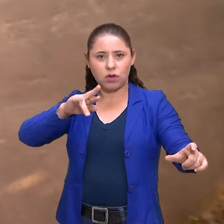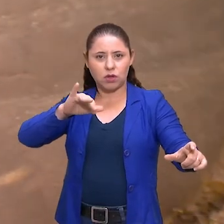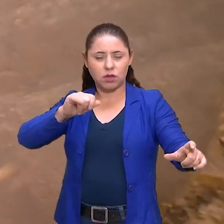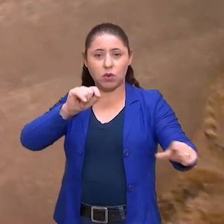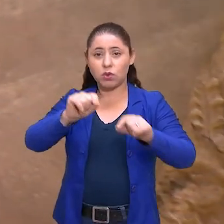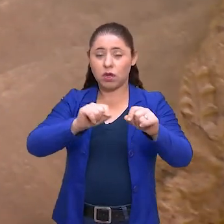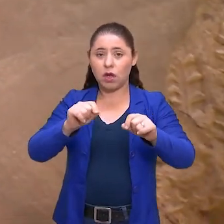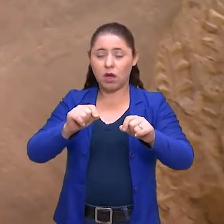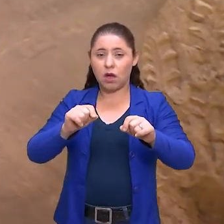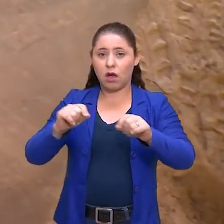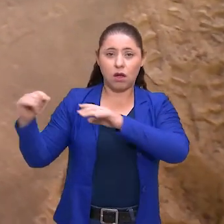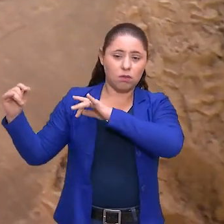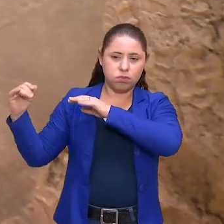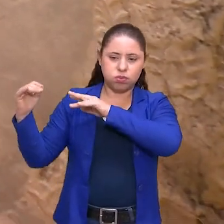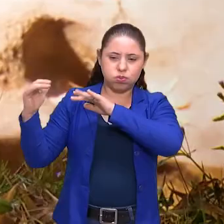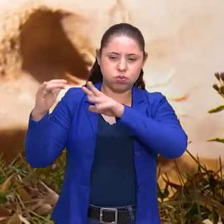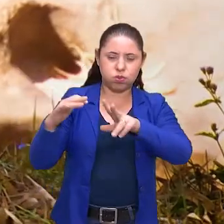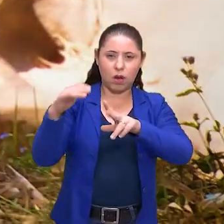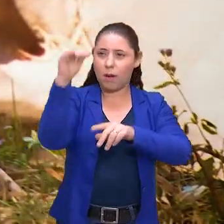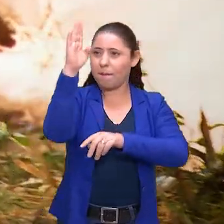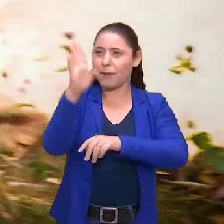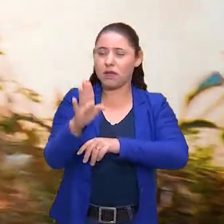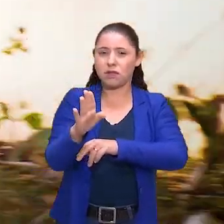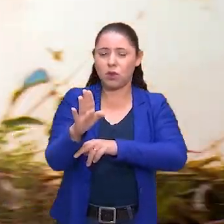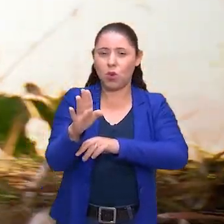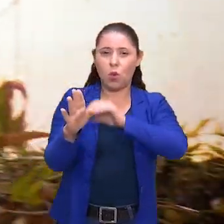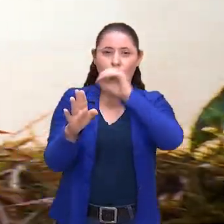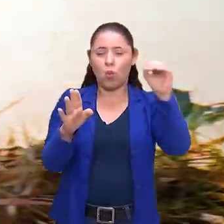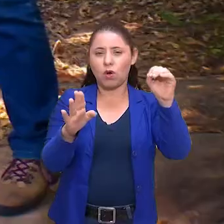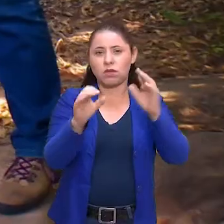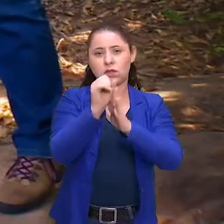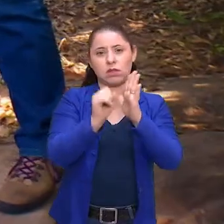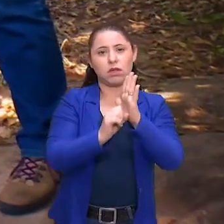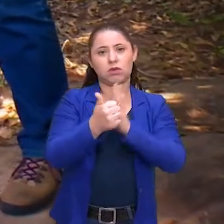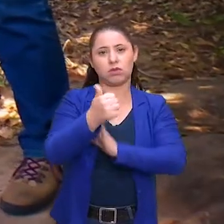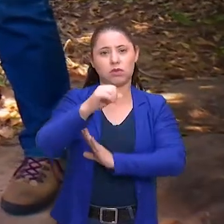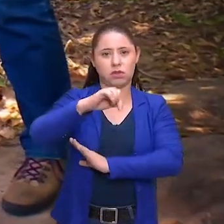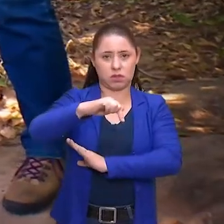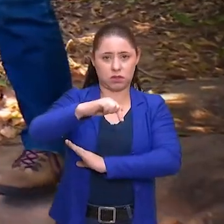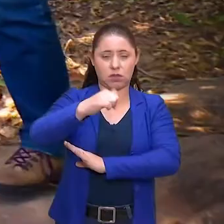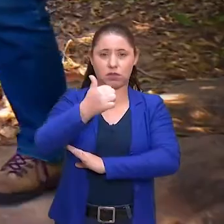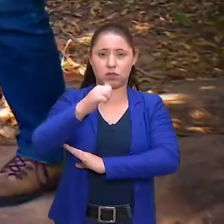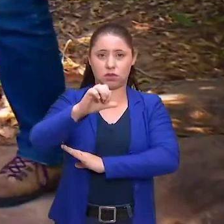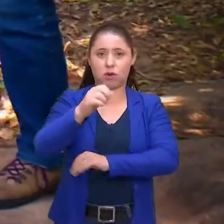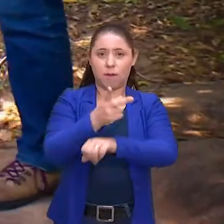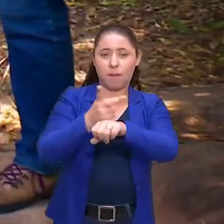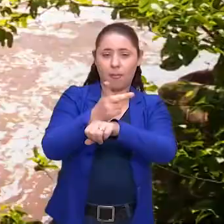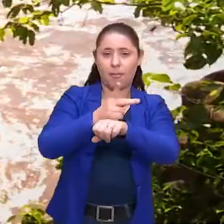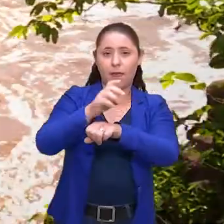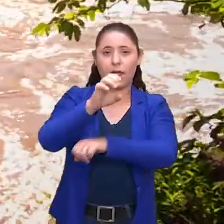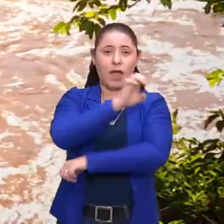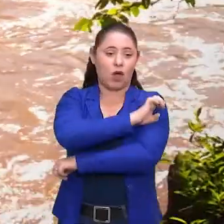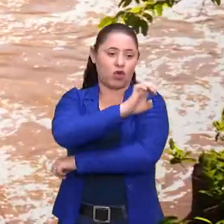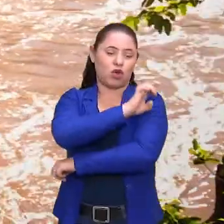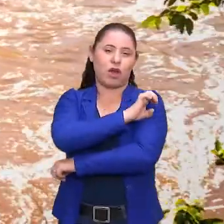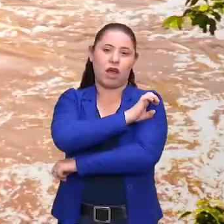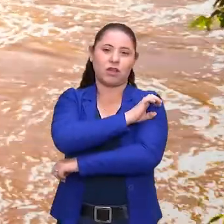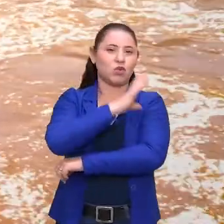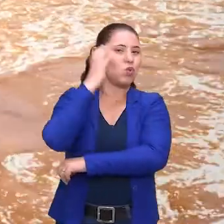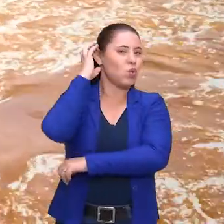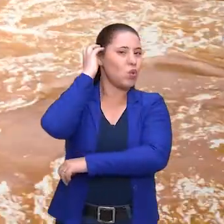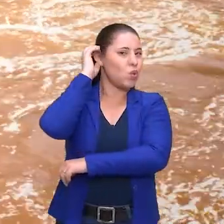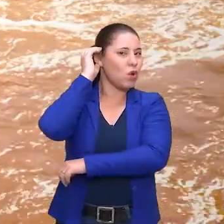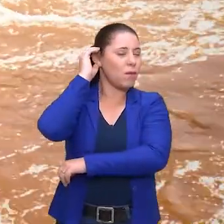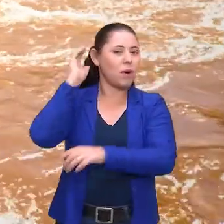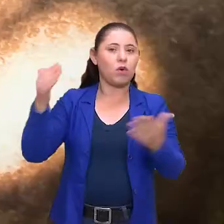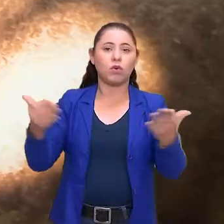monsueiras. Elas consolidaram a ocupação do território brasileiro rumo ao oeste, entre os séculos 17 e 19, em busca do Eldorado